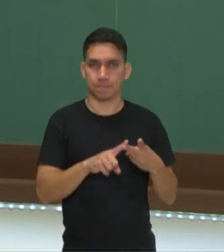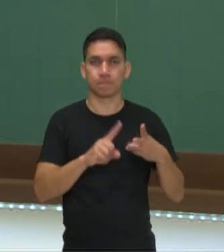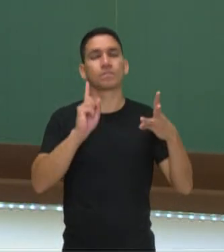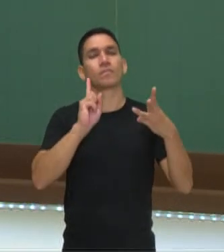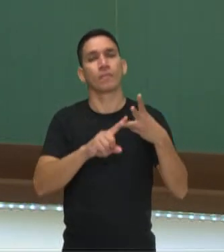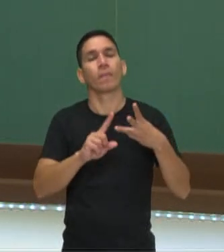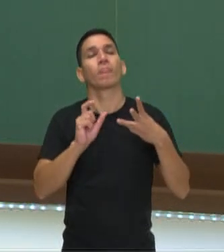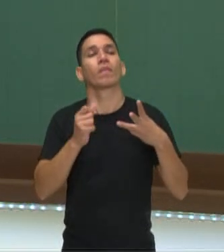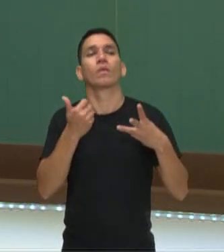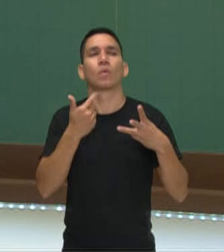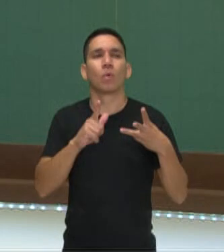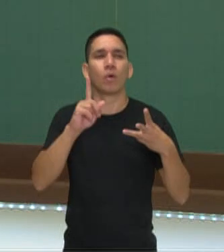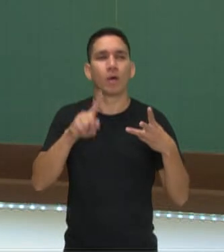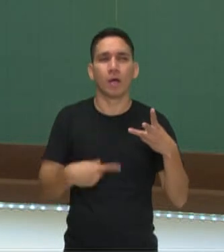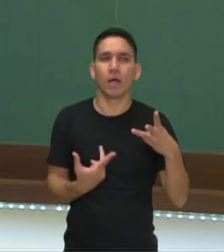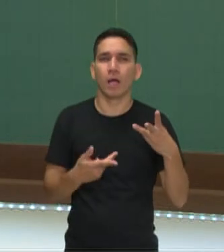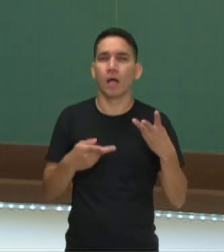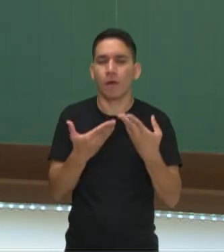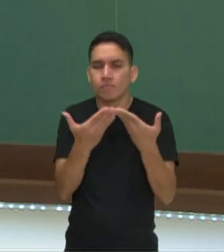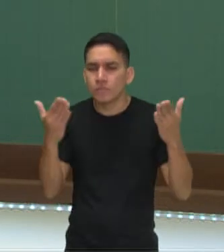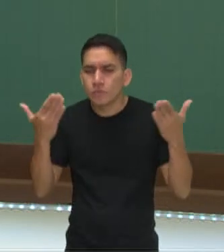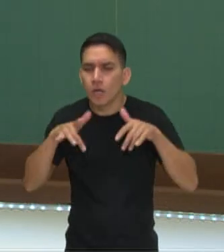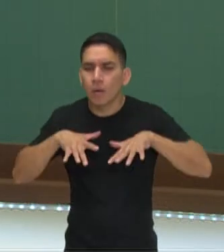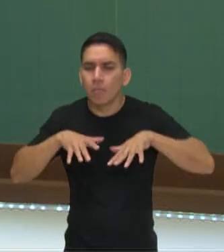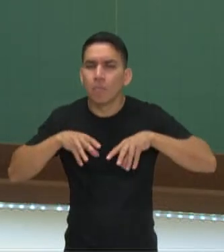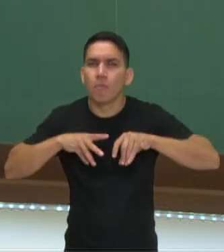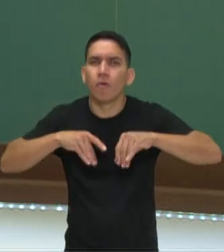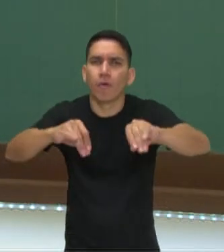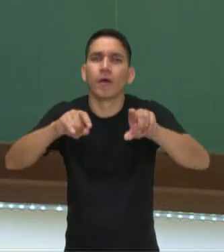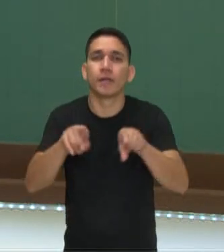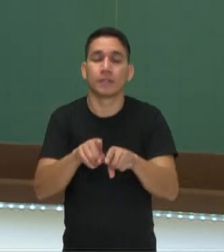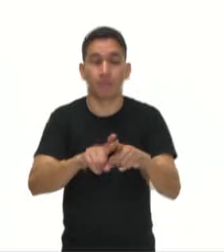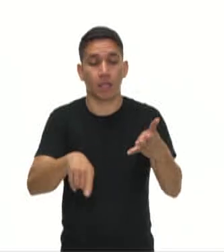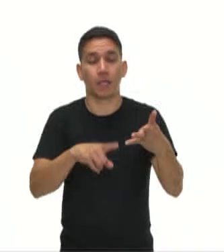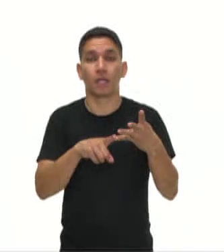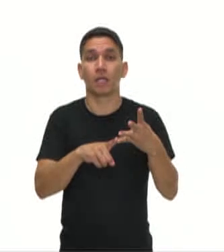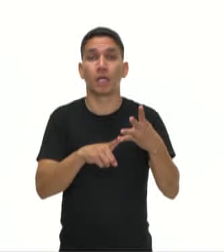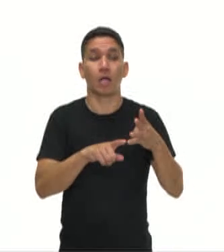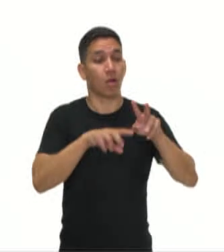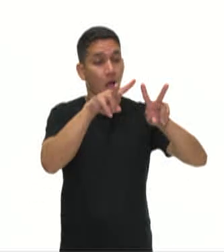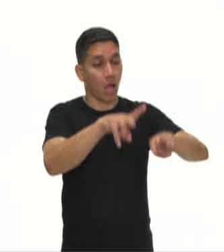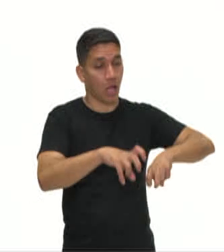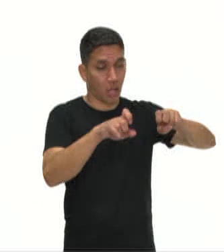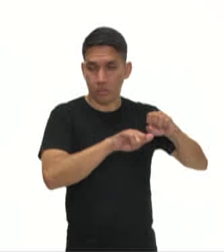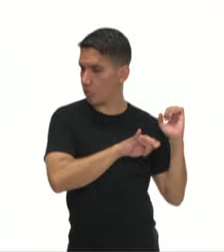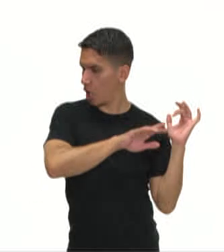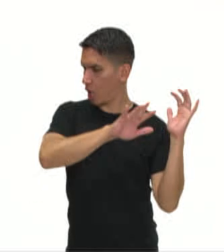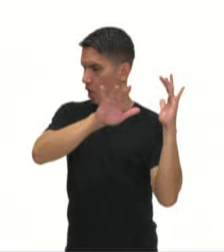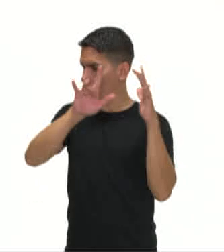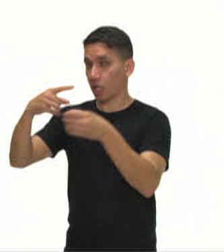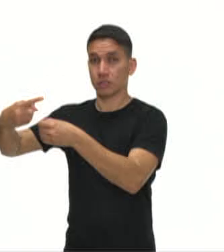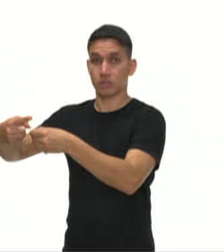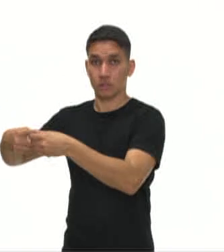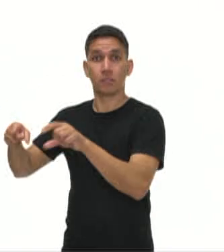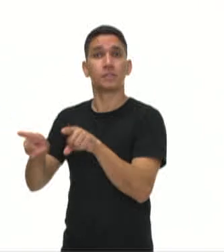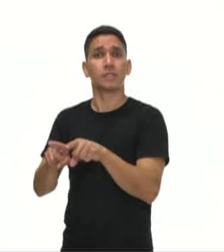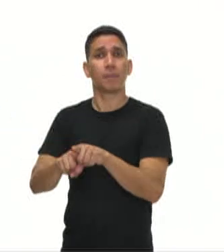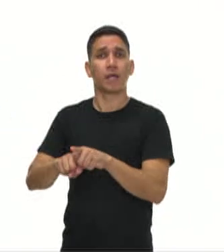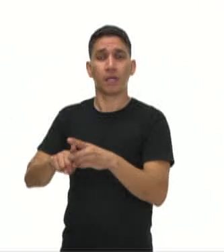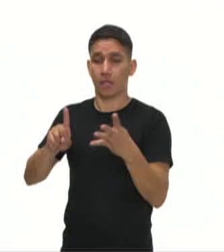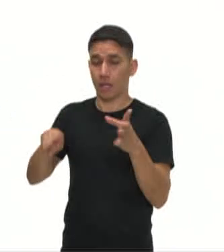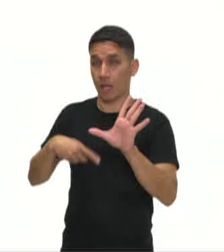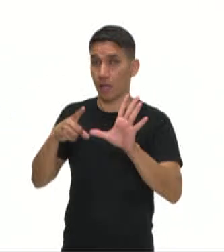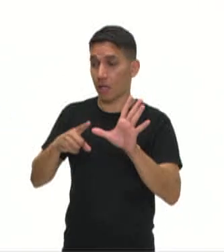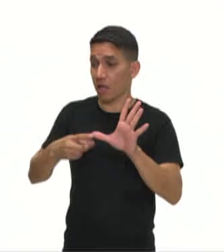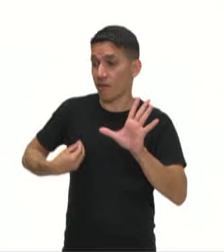campo, frentes de expansão, as migrações do campo para as cidades, né, e a vida urbana.